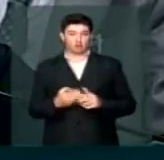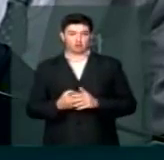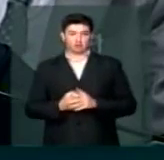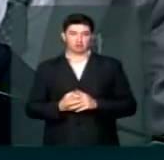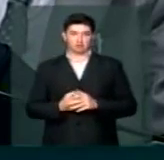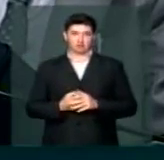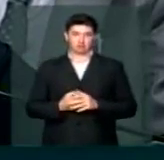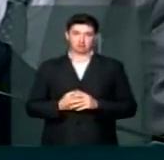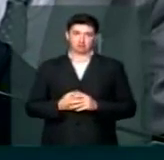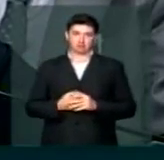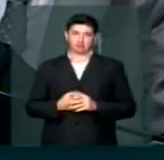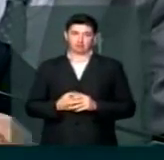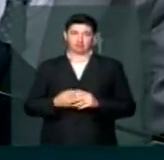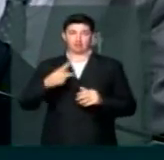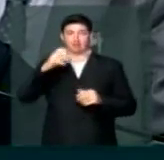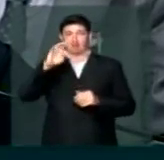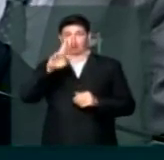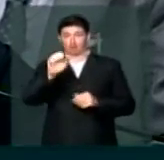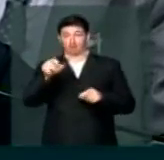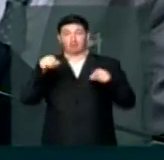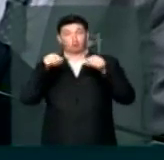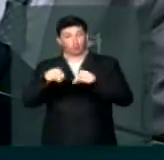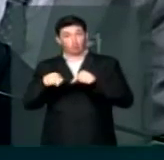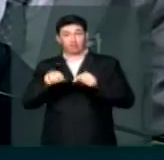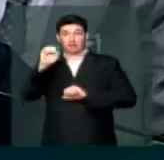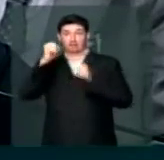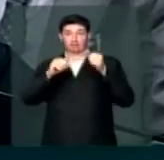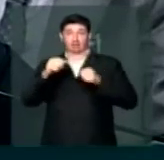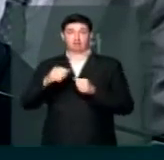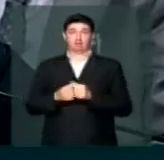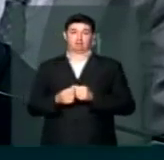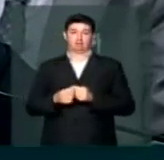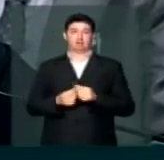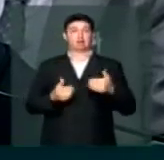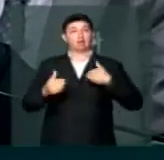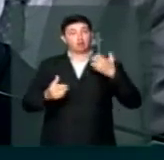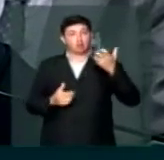de bilhão que a Petrobras teve na refinaria. Eu quero saber o seguinte,